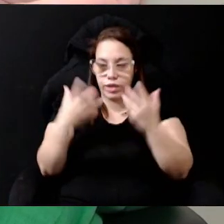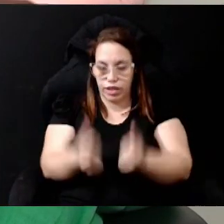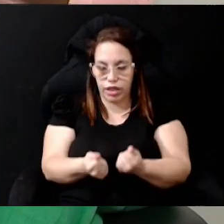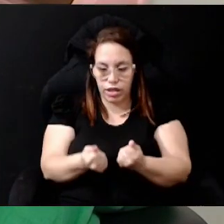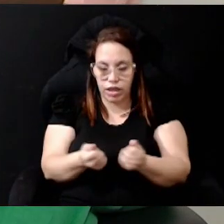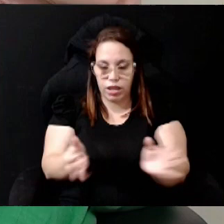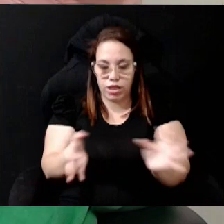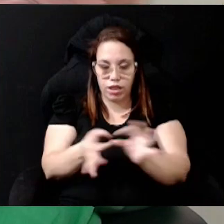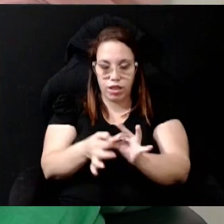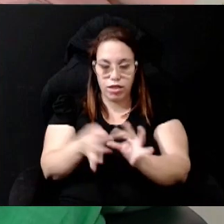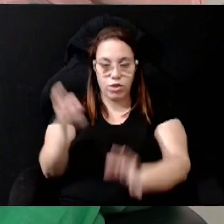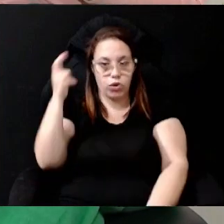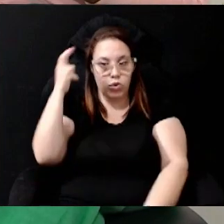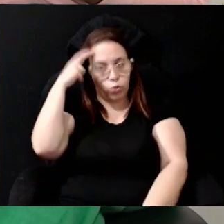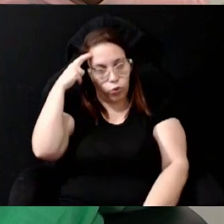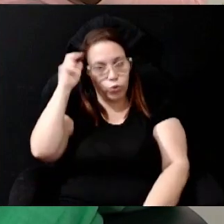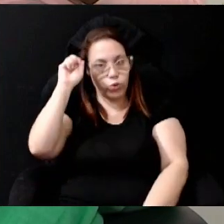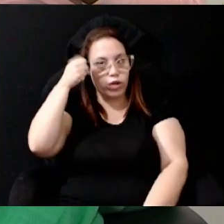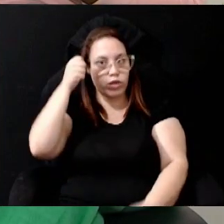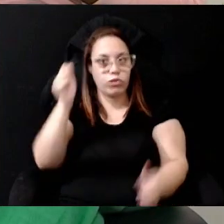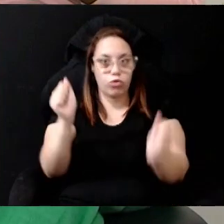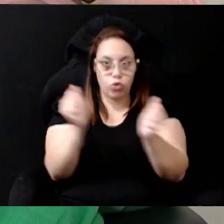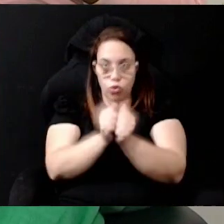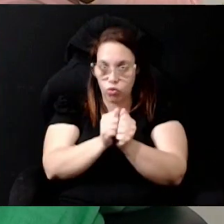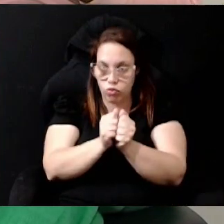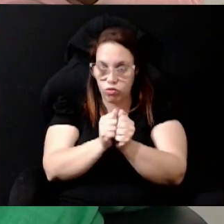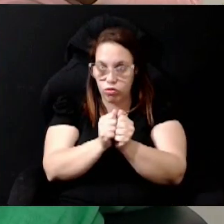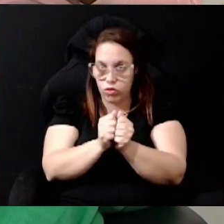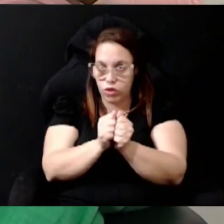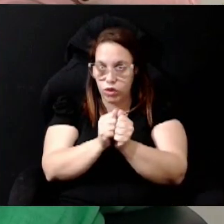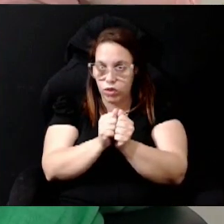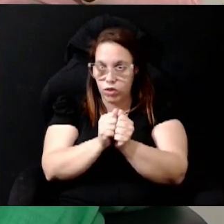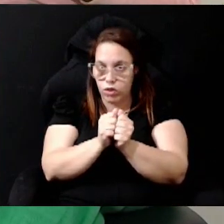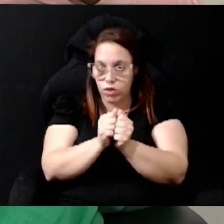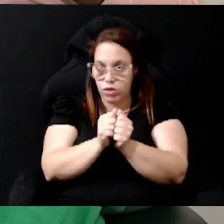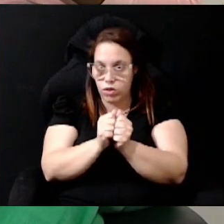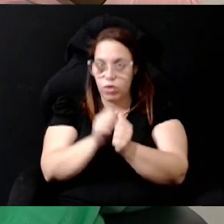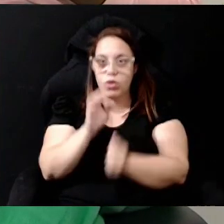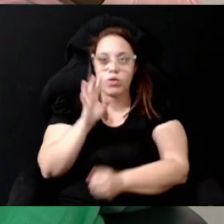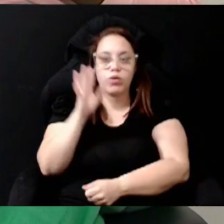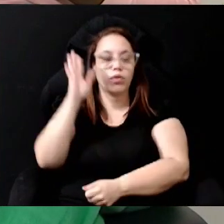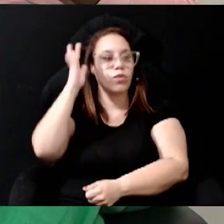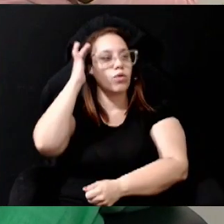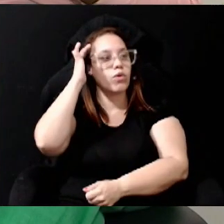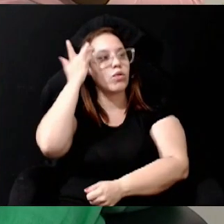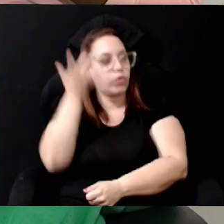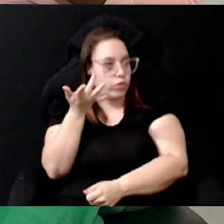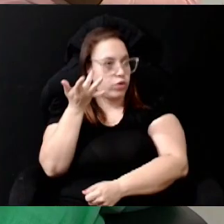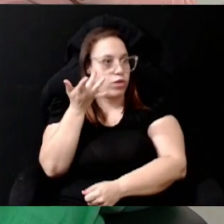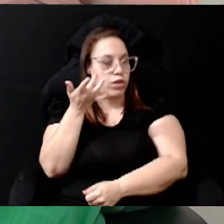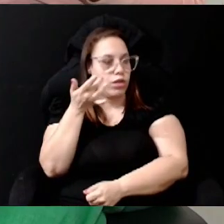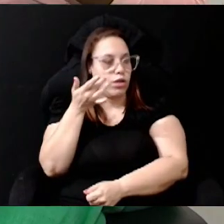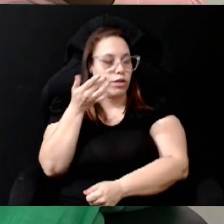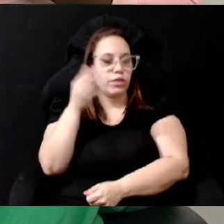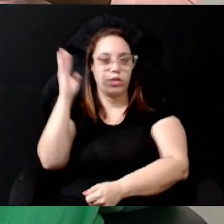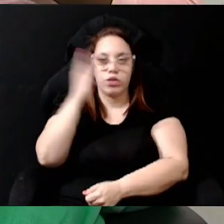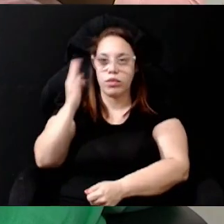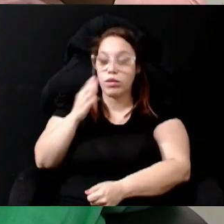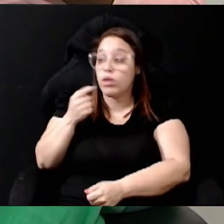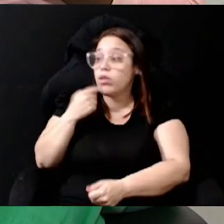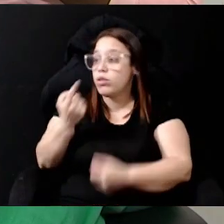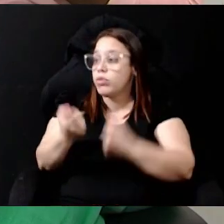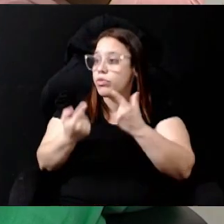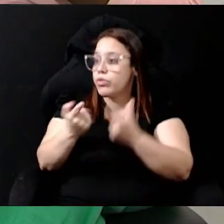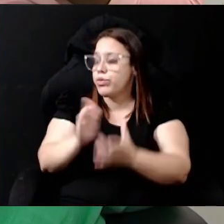contribuição, mas também agregar outras culturas. Então, acho que a lei vem nesse sentido. Vamos falar sobre todo mundo que compõe esse mundo, todo mundo que faz cultura no